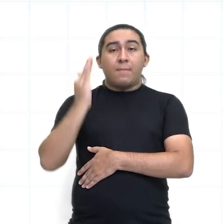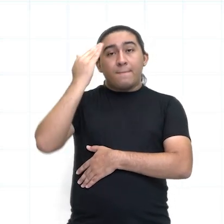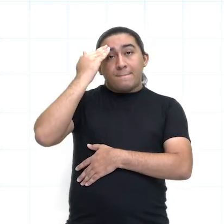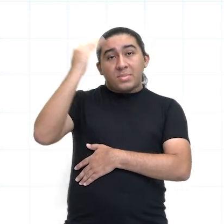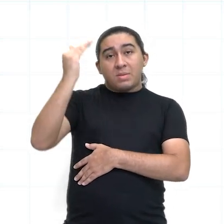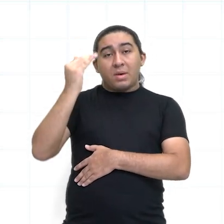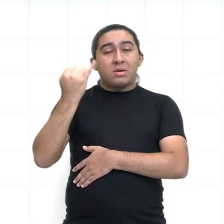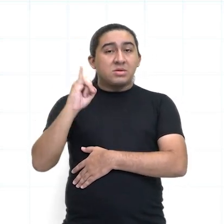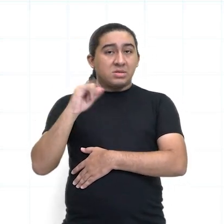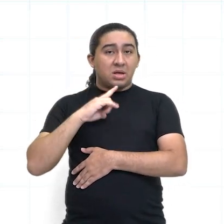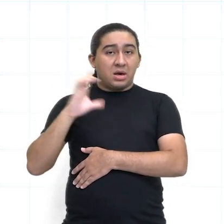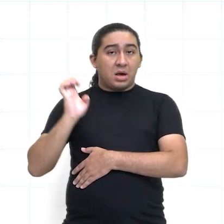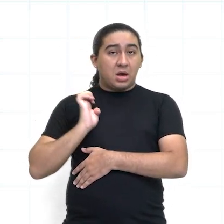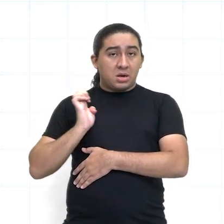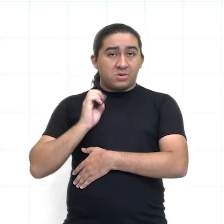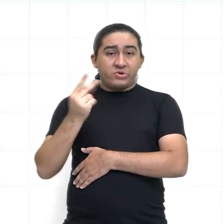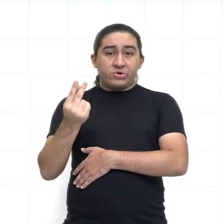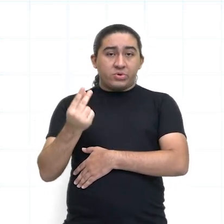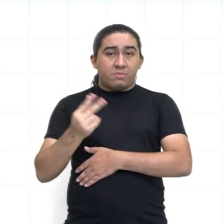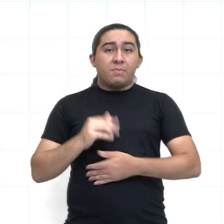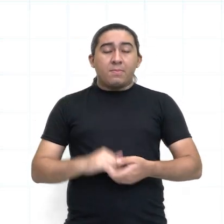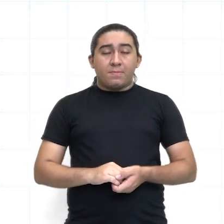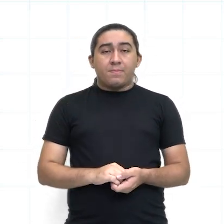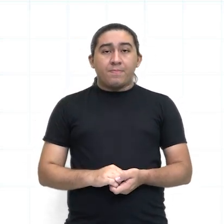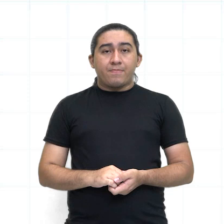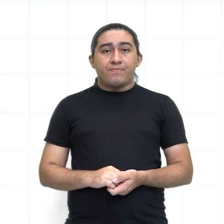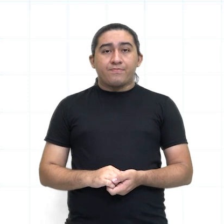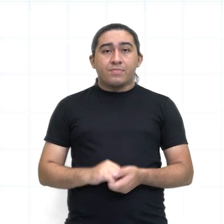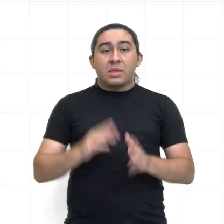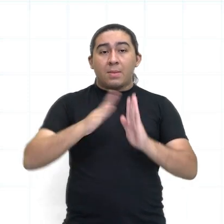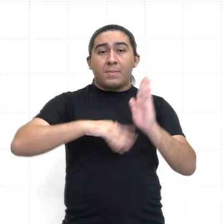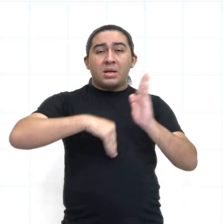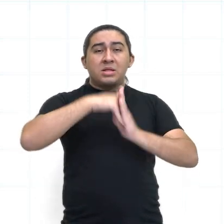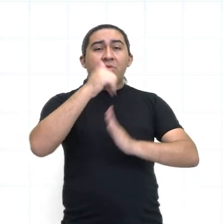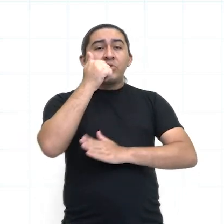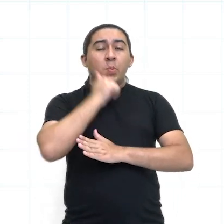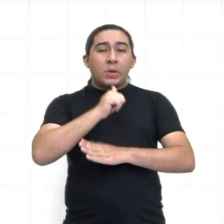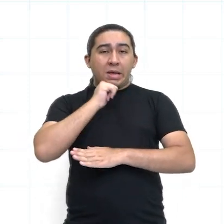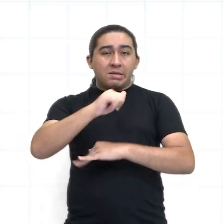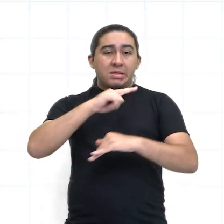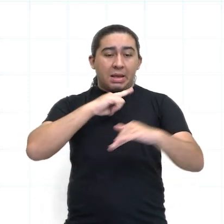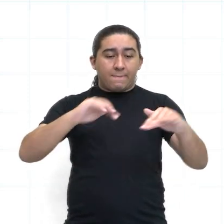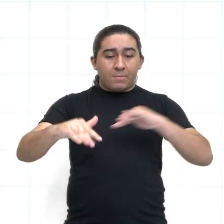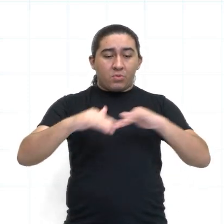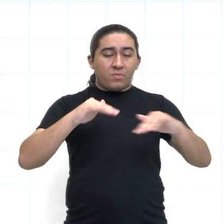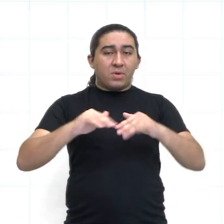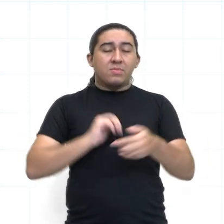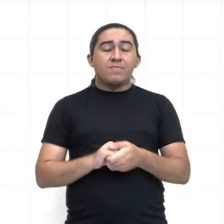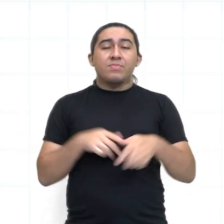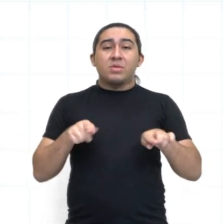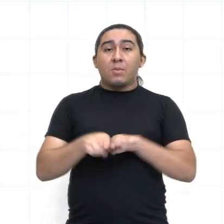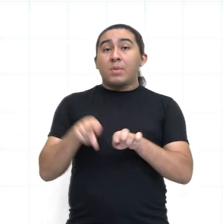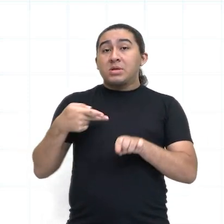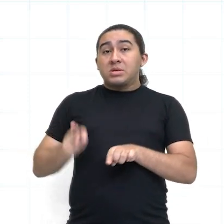mais ricas. Ele pintava as mulheres nos movimentos e sempre